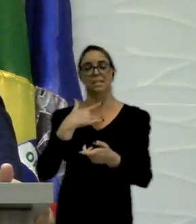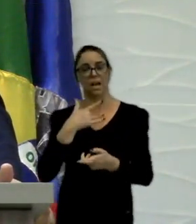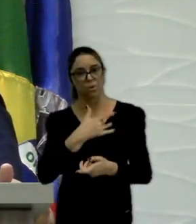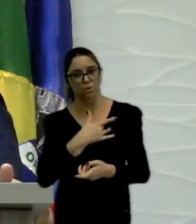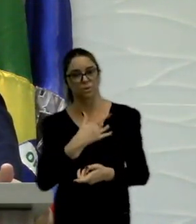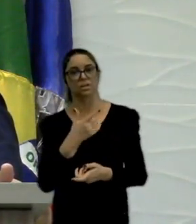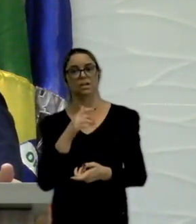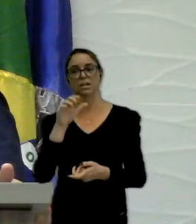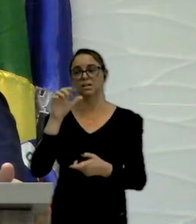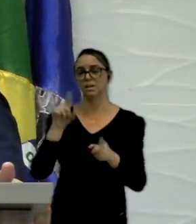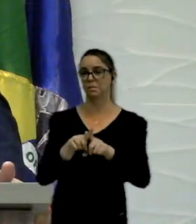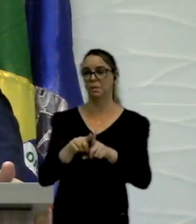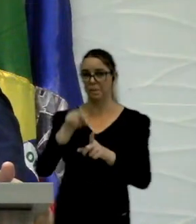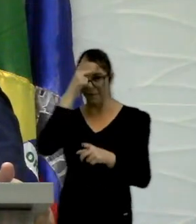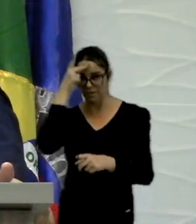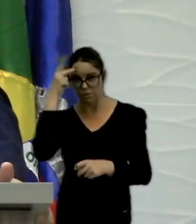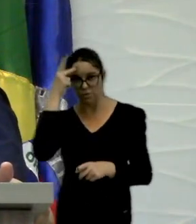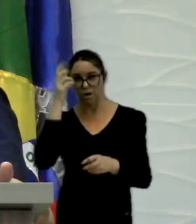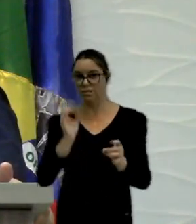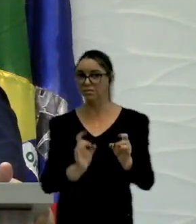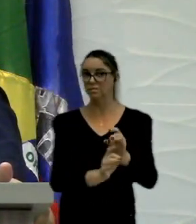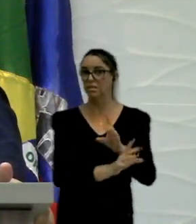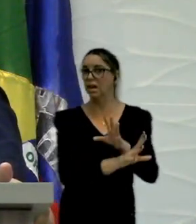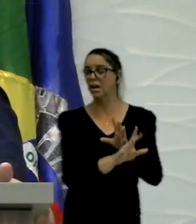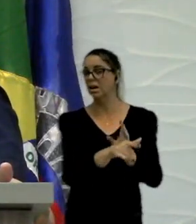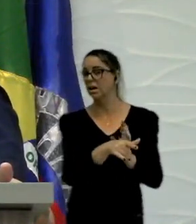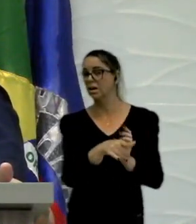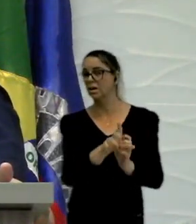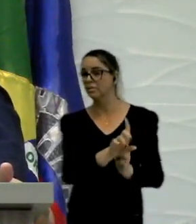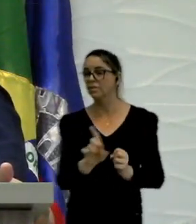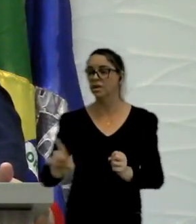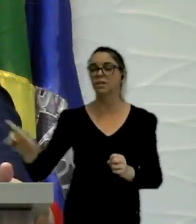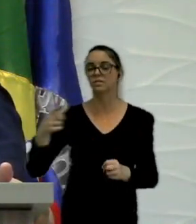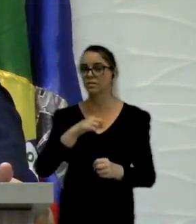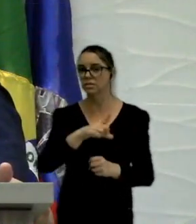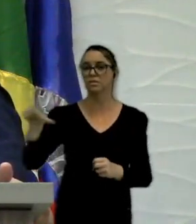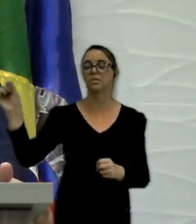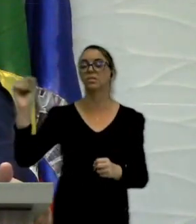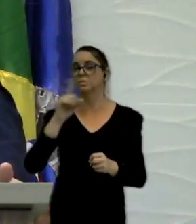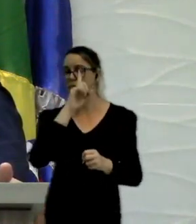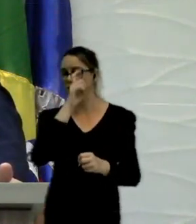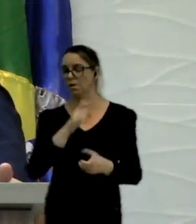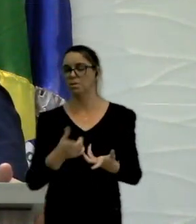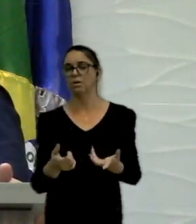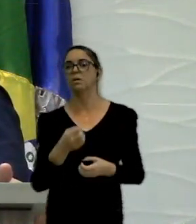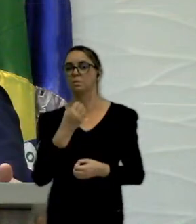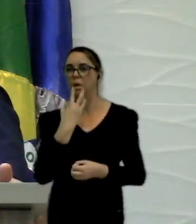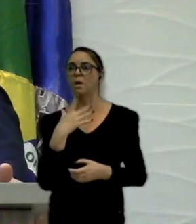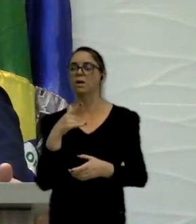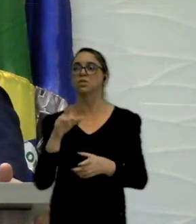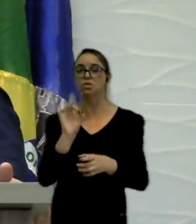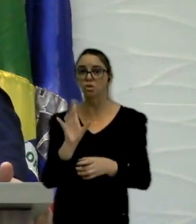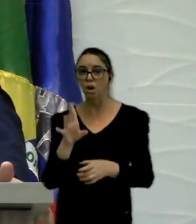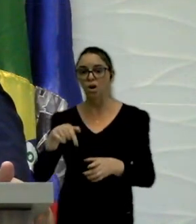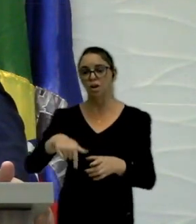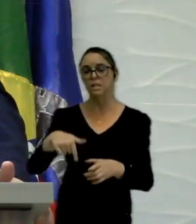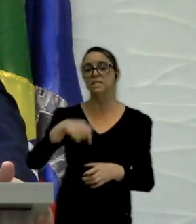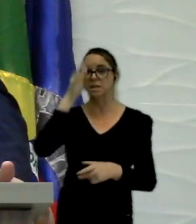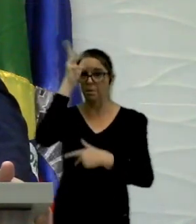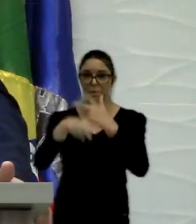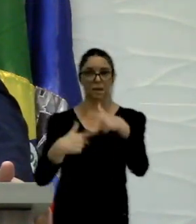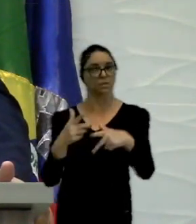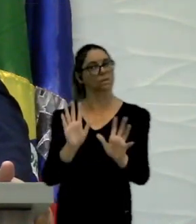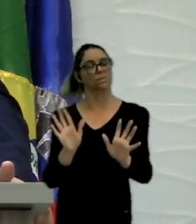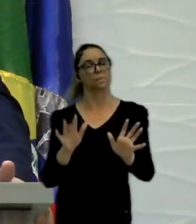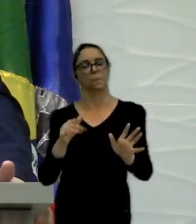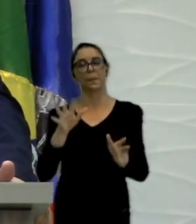das altas. E a gente diminuía muito o trabalho das ambulâncias, não só de São Bento, mas de todo o estado de Pernambuco, se a gente